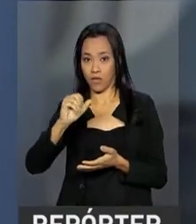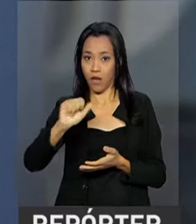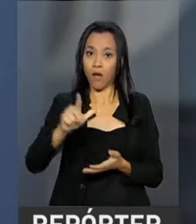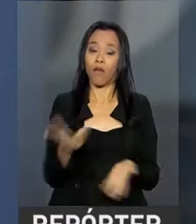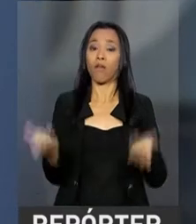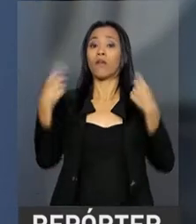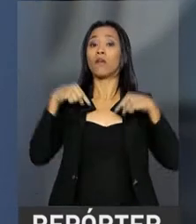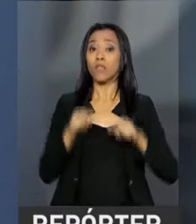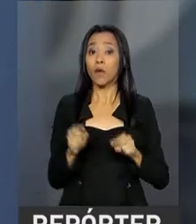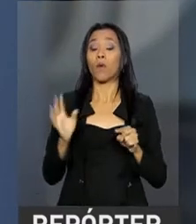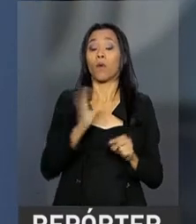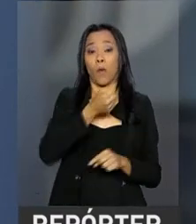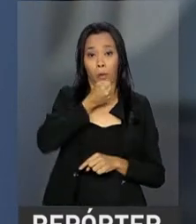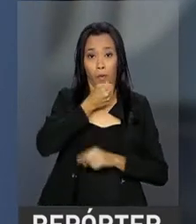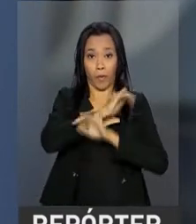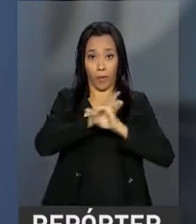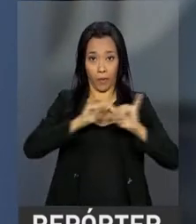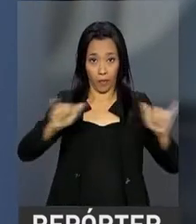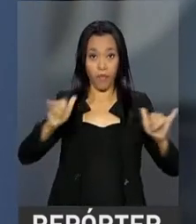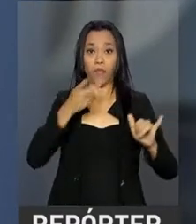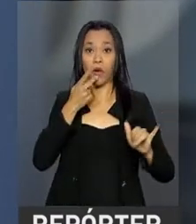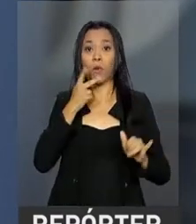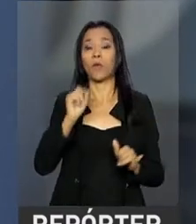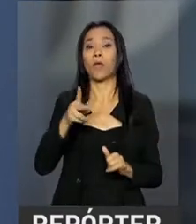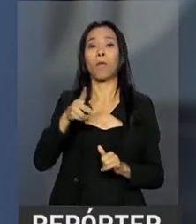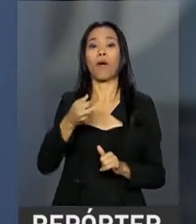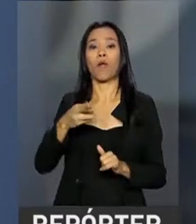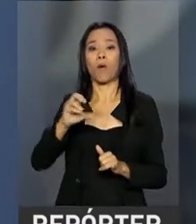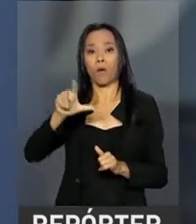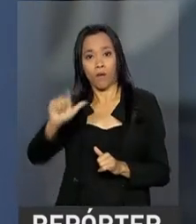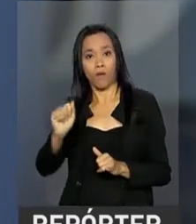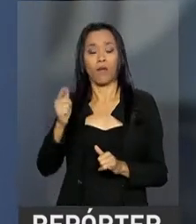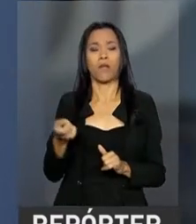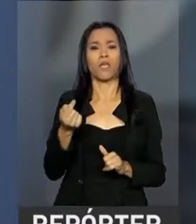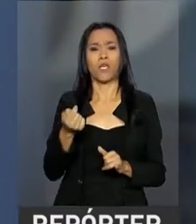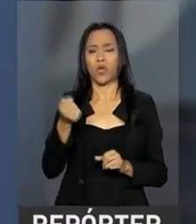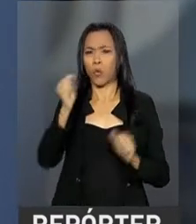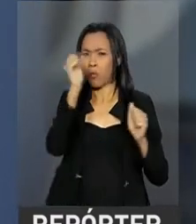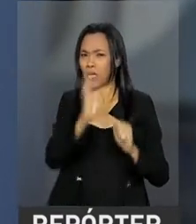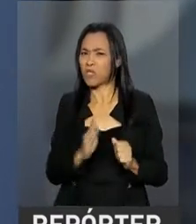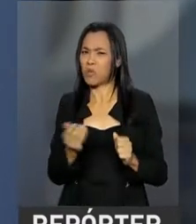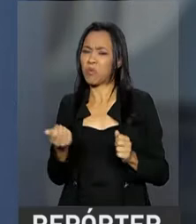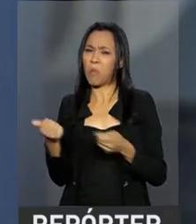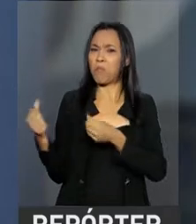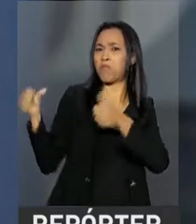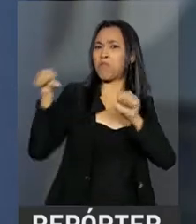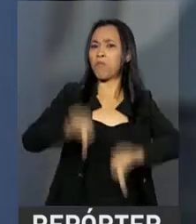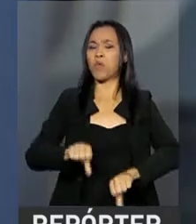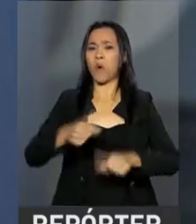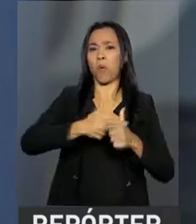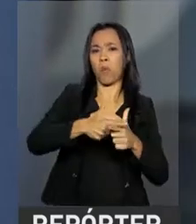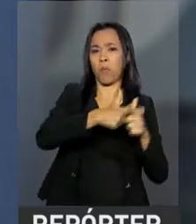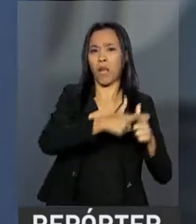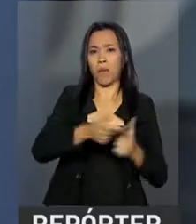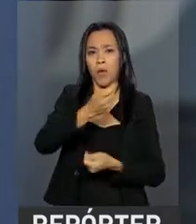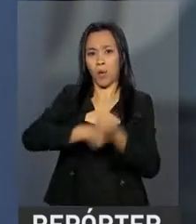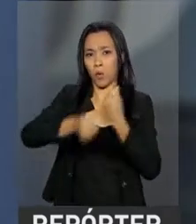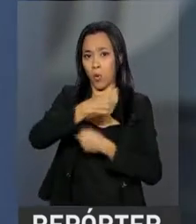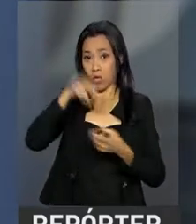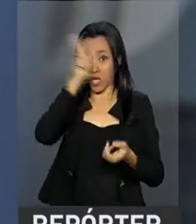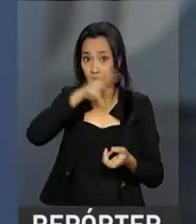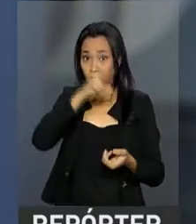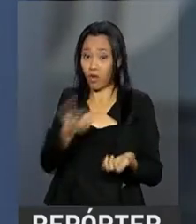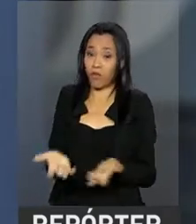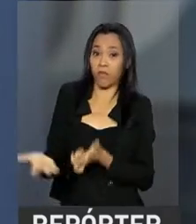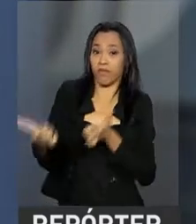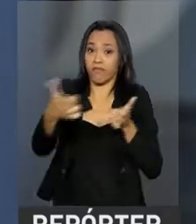paróquia também defendeu que o brasil deixou para trás a pior recessão econômica da sua história e que neste